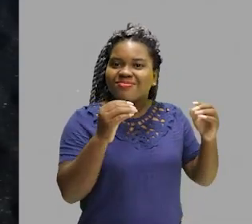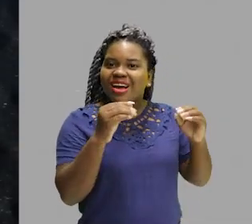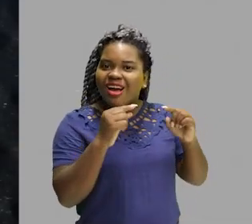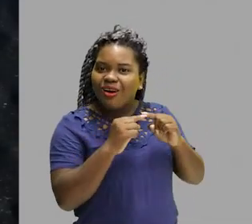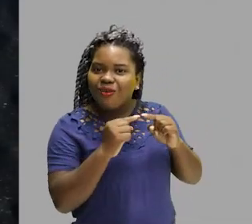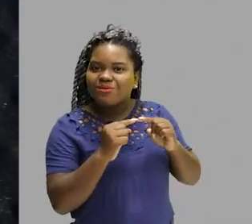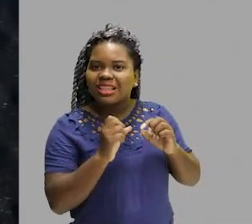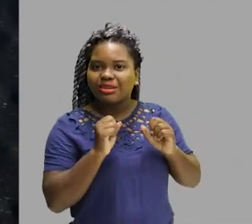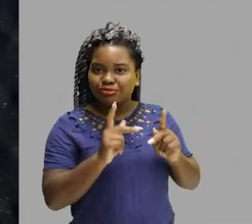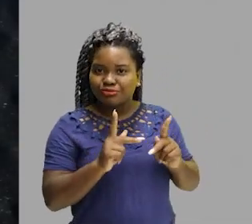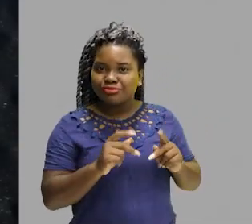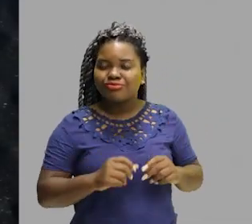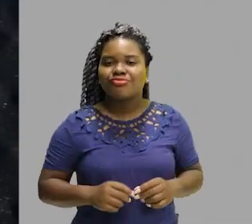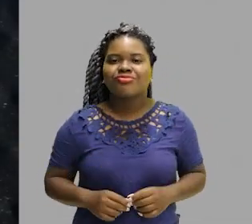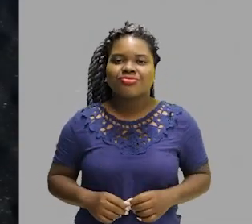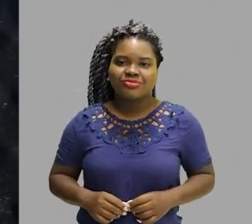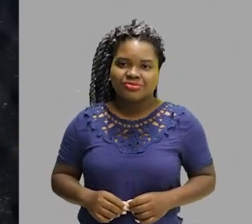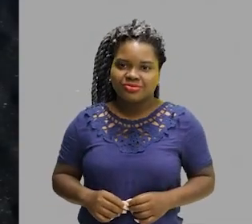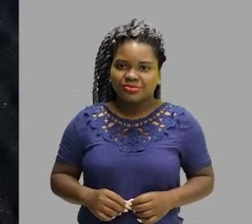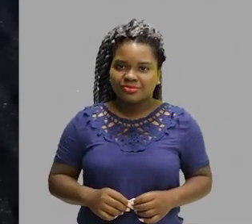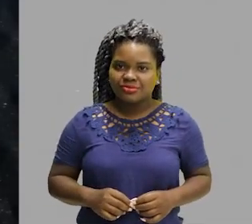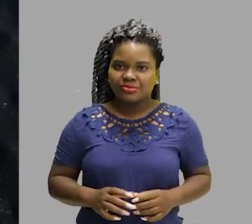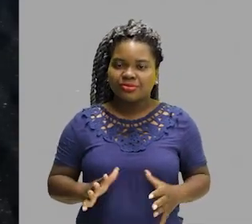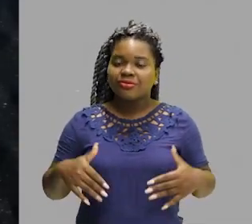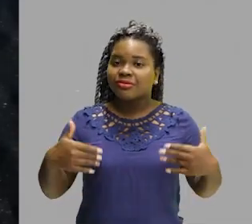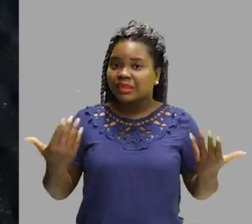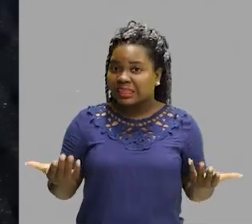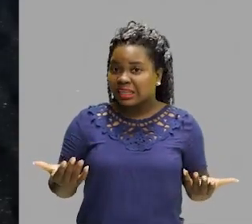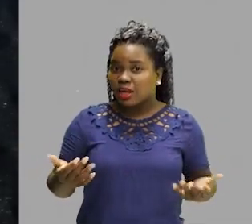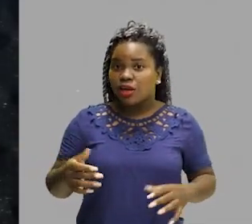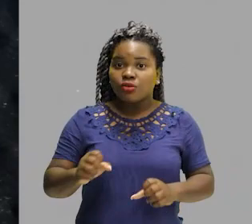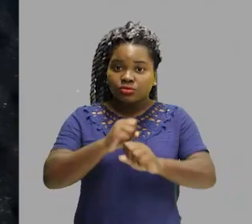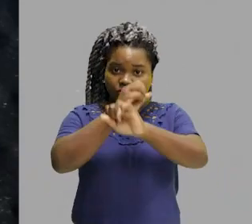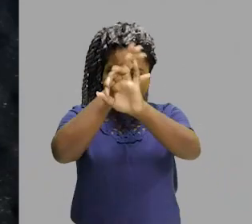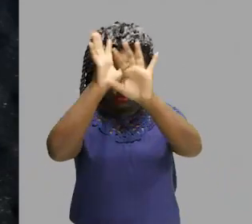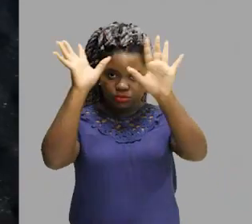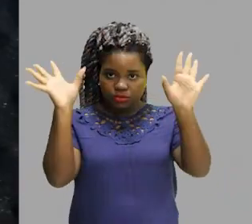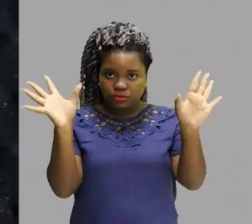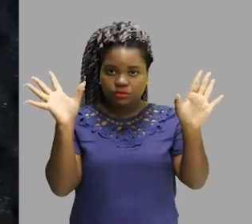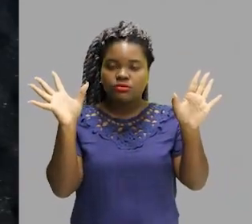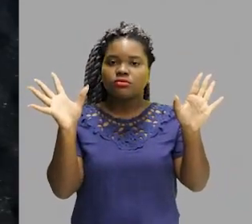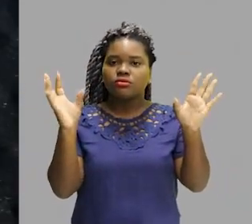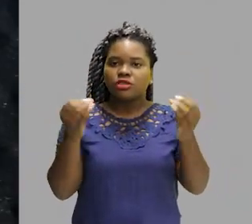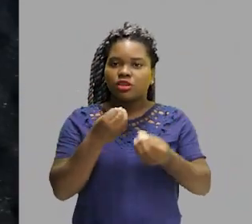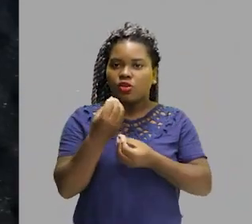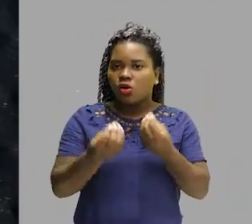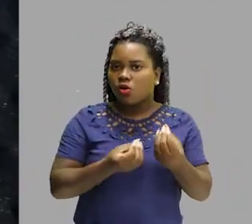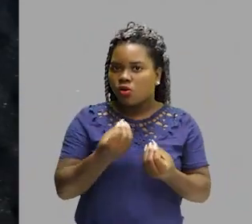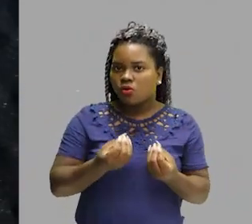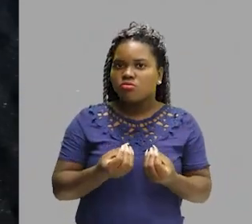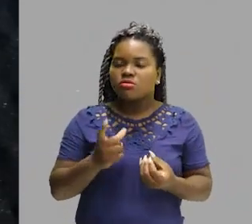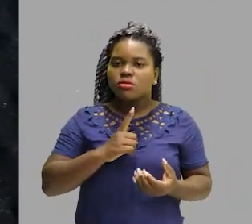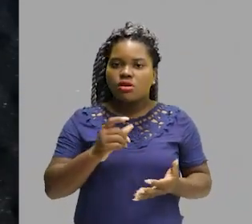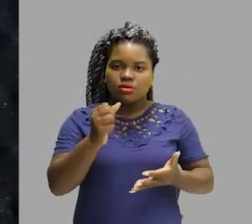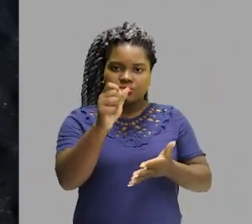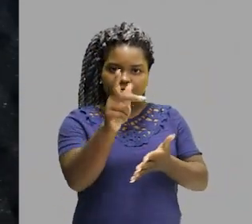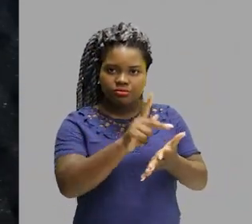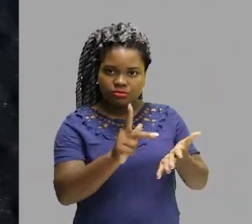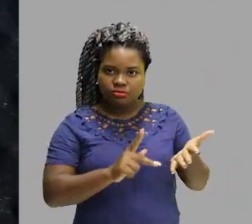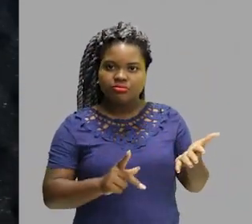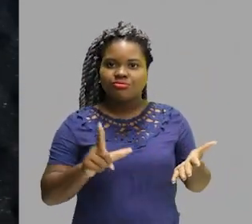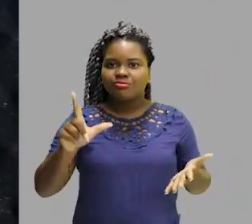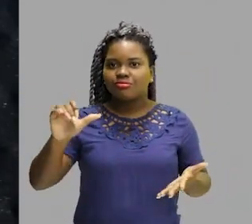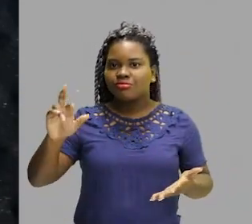falaremos disso mais tarde. Então, você já sabe como é que se dá essa questão aí da poesia lírica. É o gênero